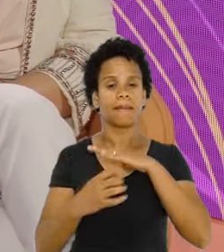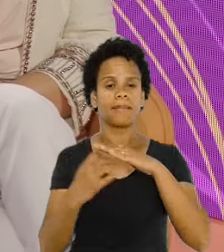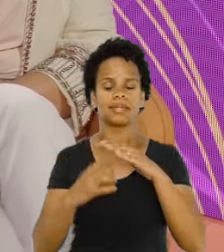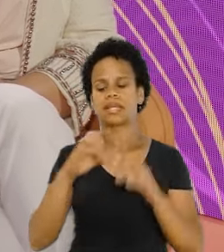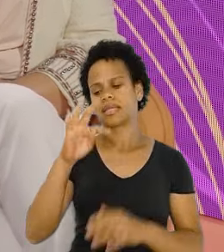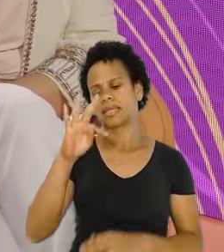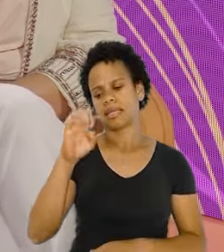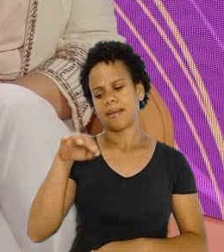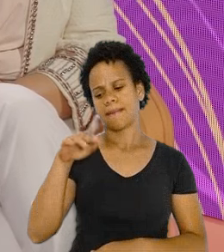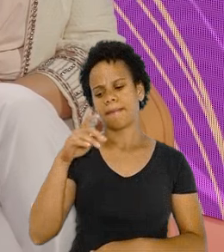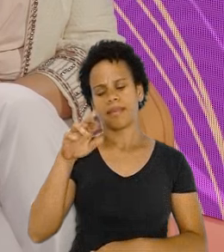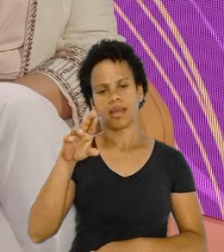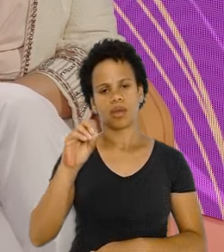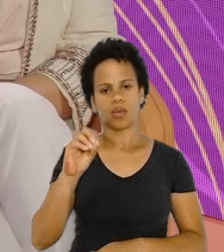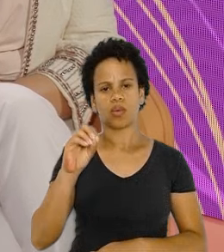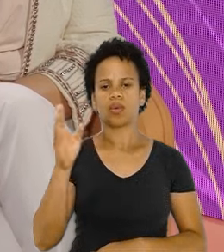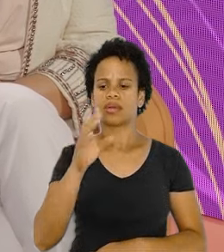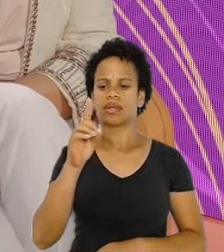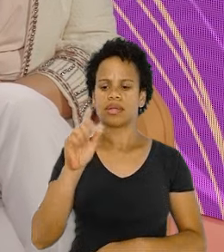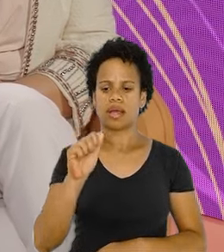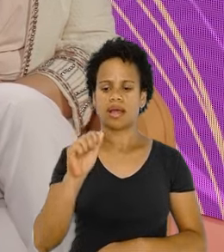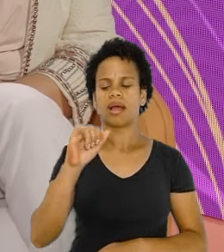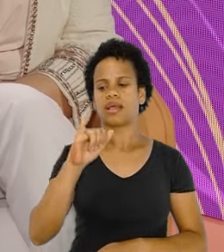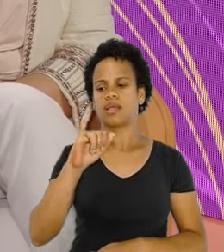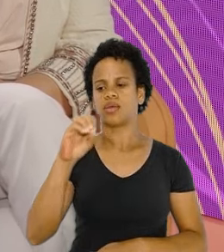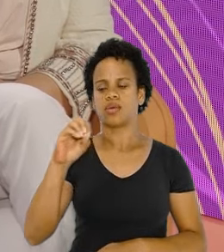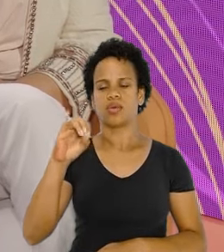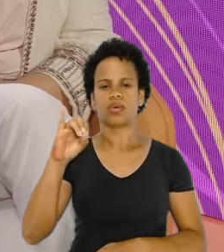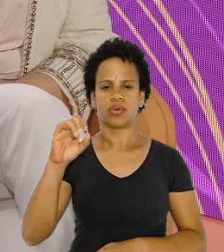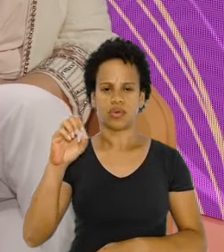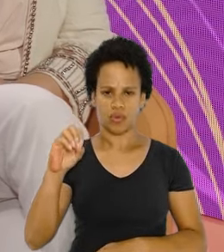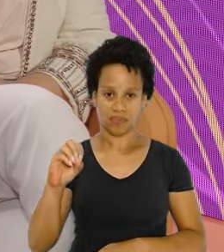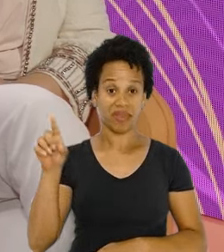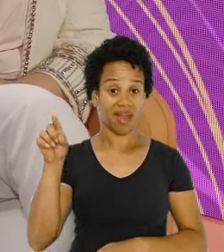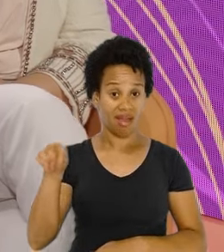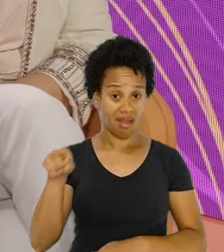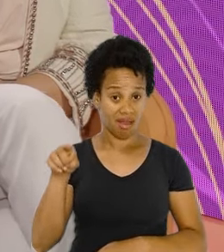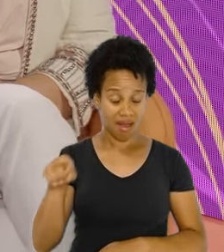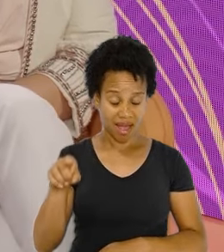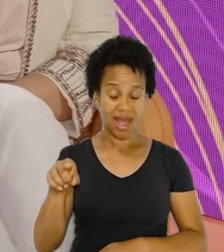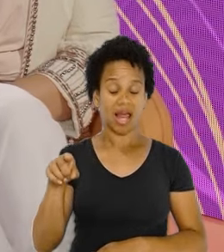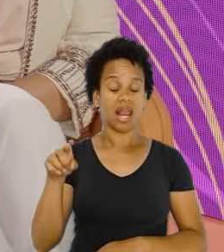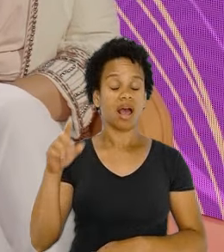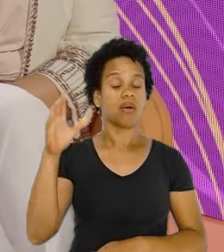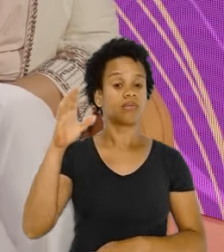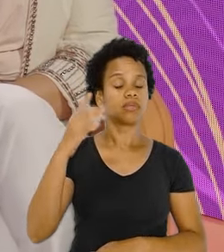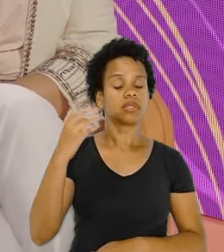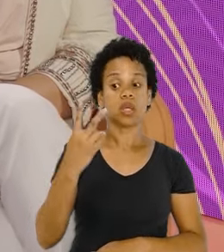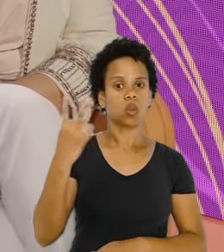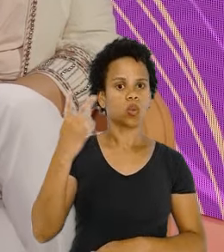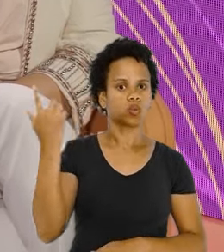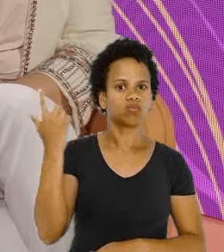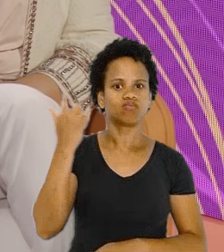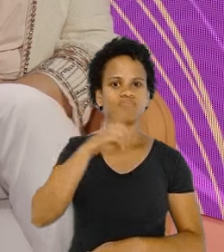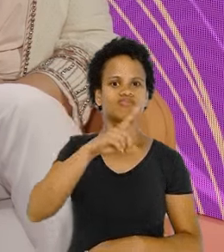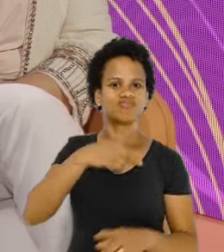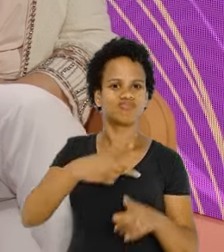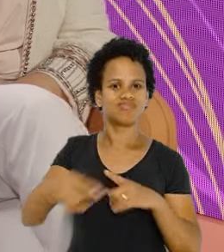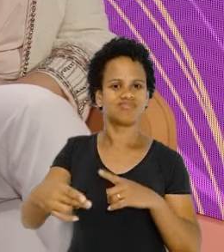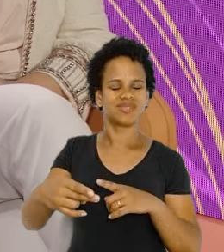bem-vinda a Ioni ela é finalista em segundo lugar do prêmio sebrai mulher de negócios e